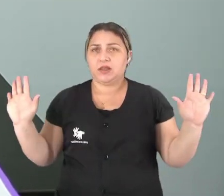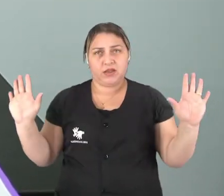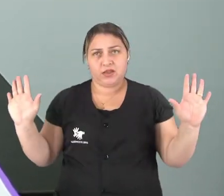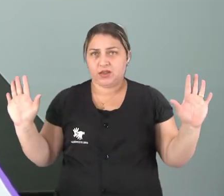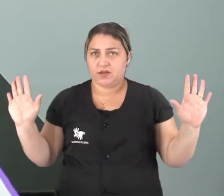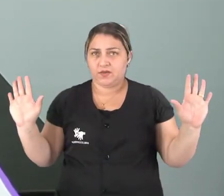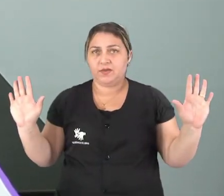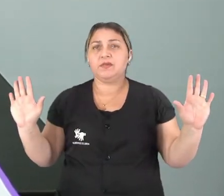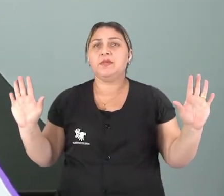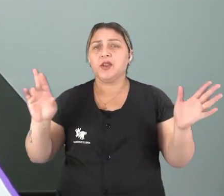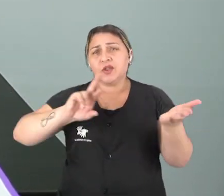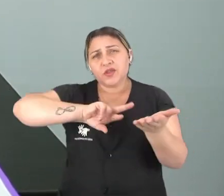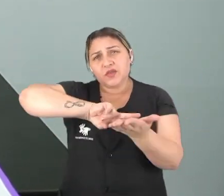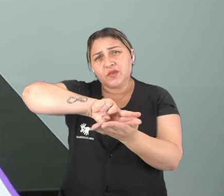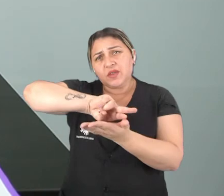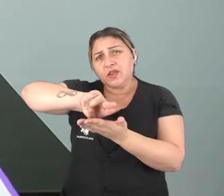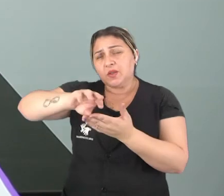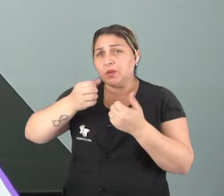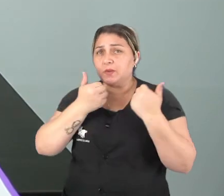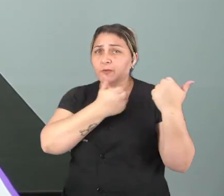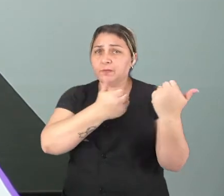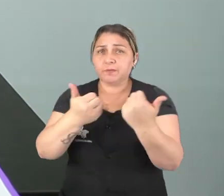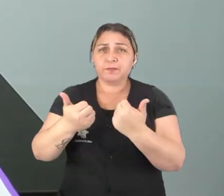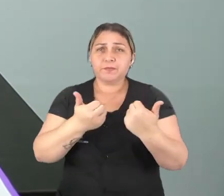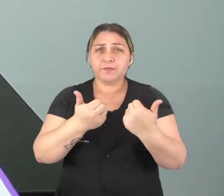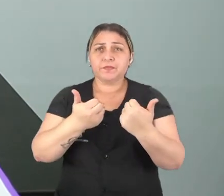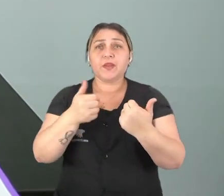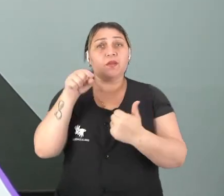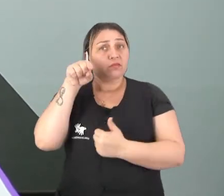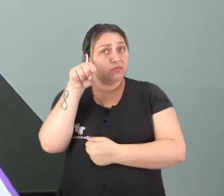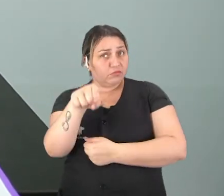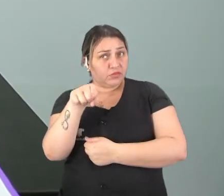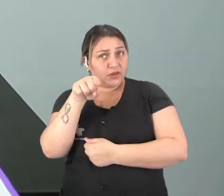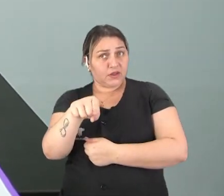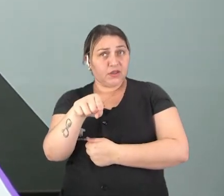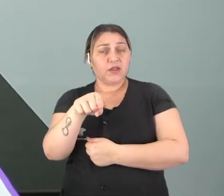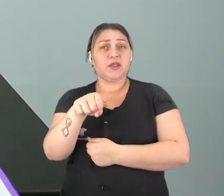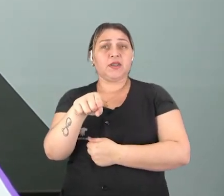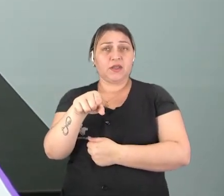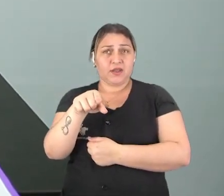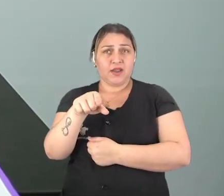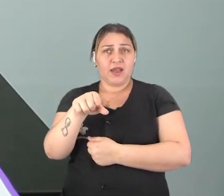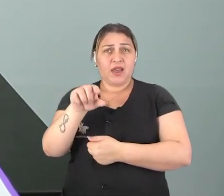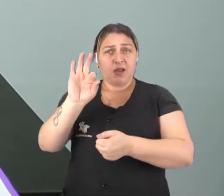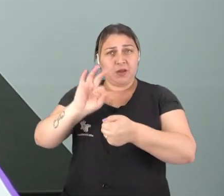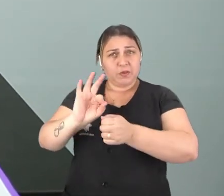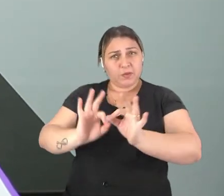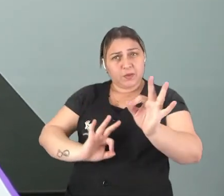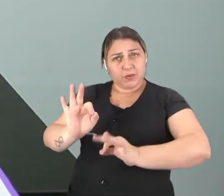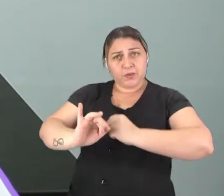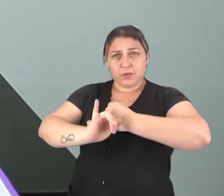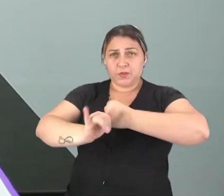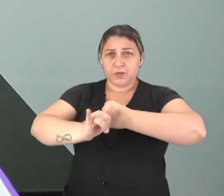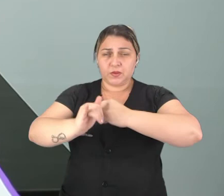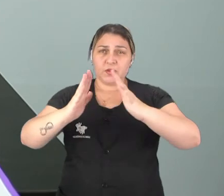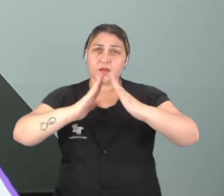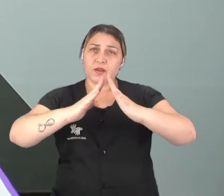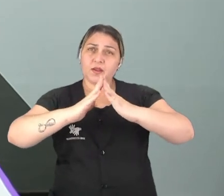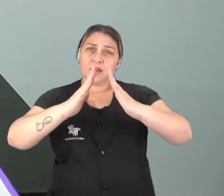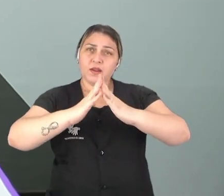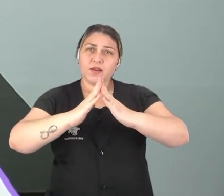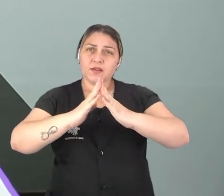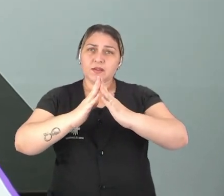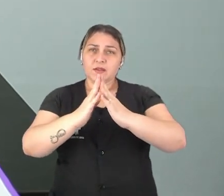bastante diversificado. Tudo certinho? Então você, aí, tá criando muitas crônicas nesses dias aí em casa?